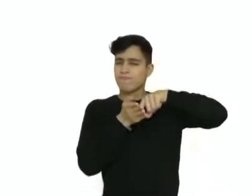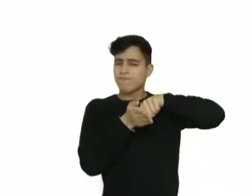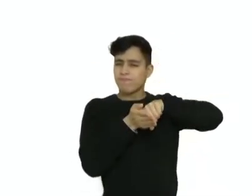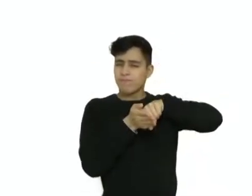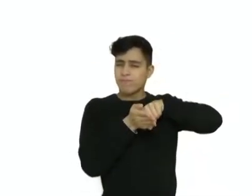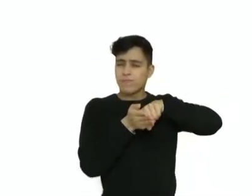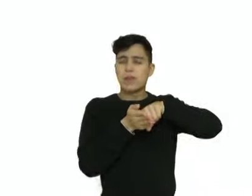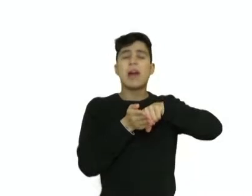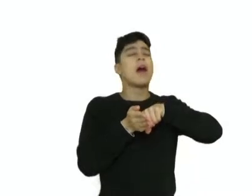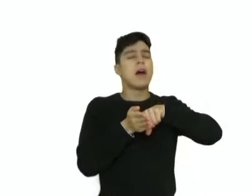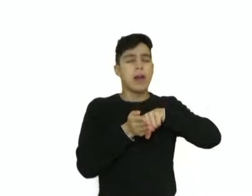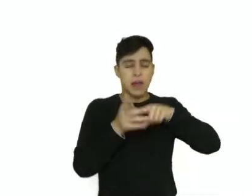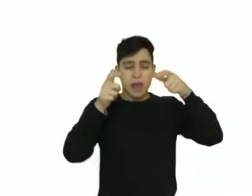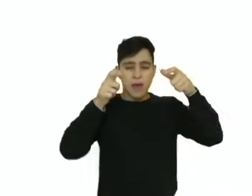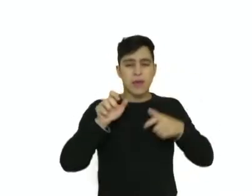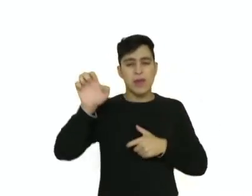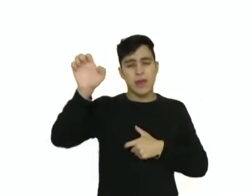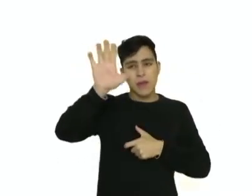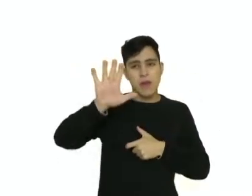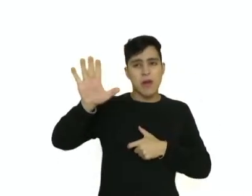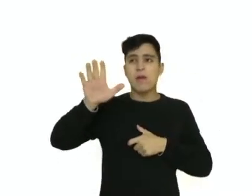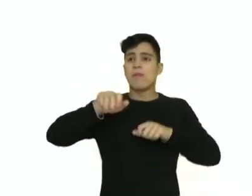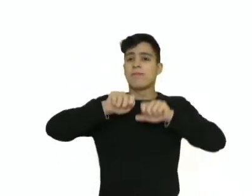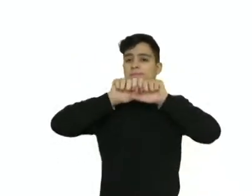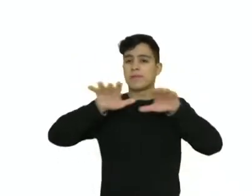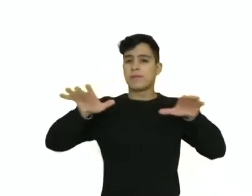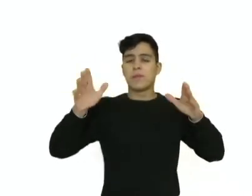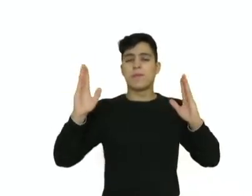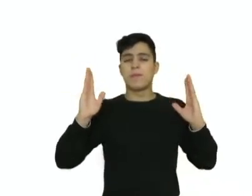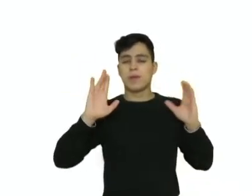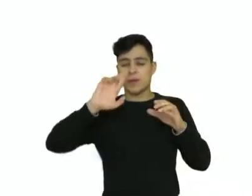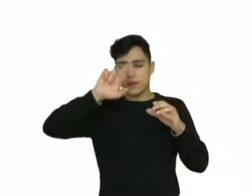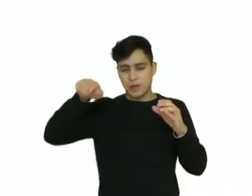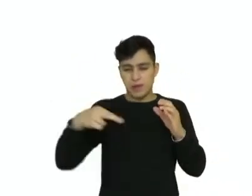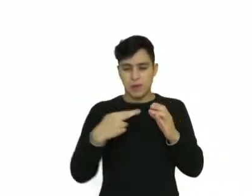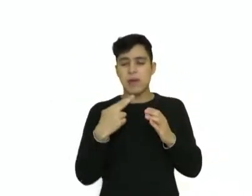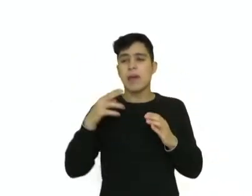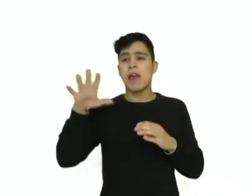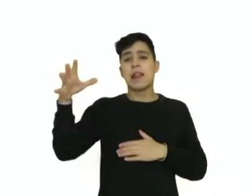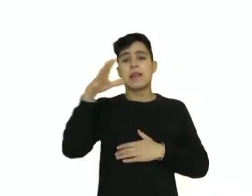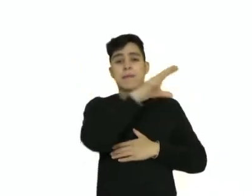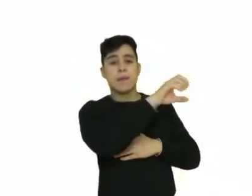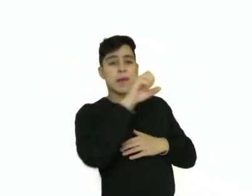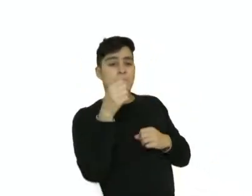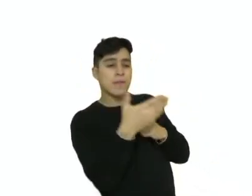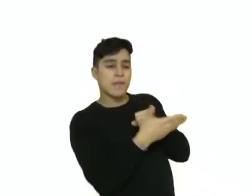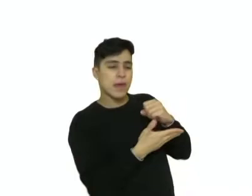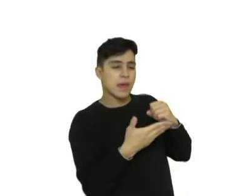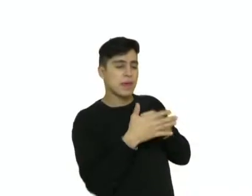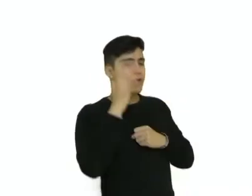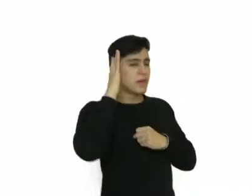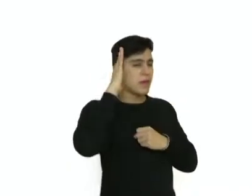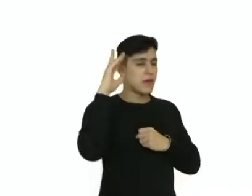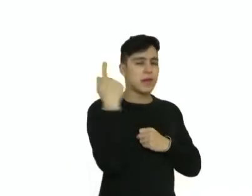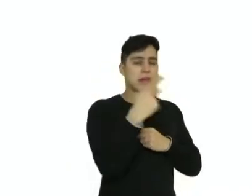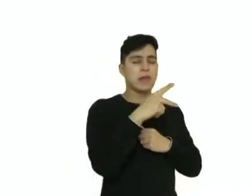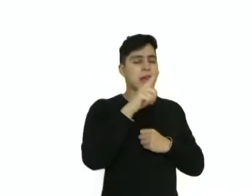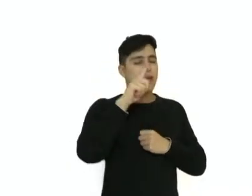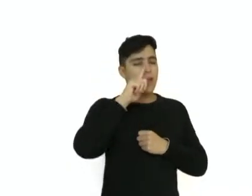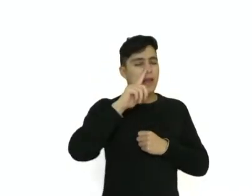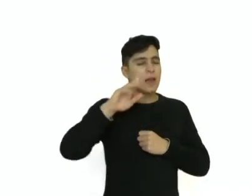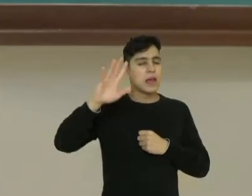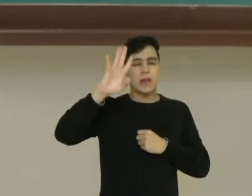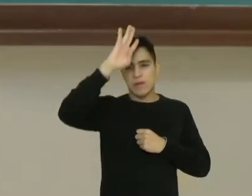da Renascença, baseado na civilização grego-romana, que reconhecia o valor do saber crítico.